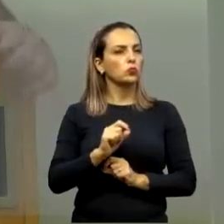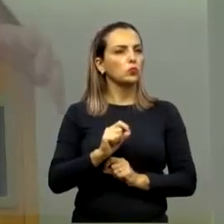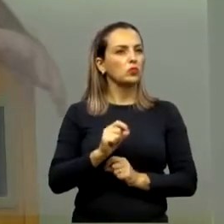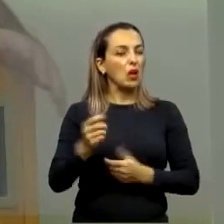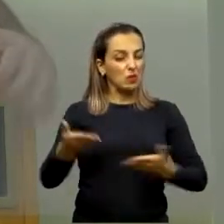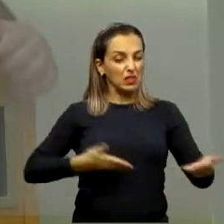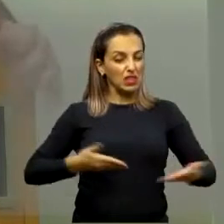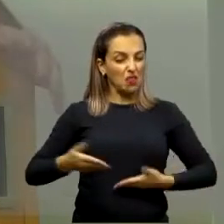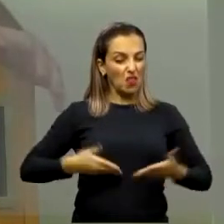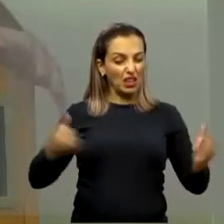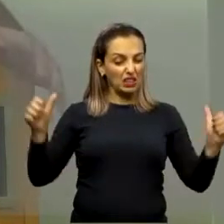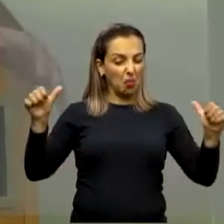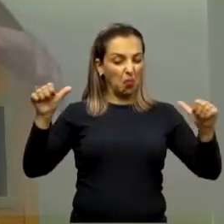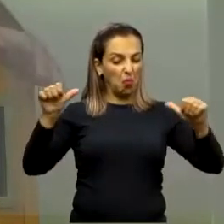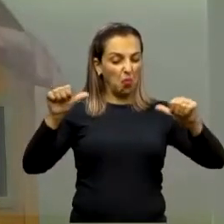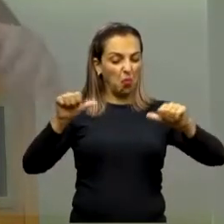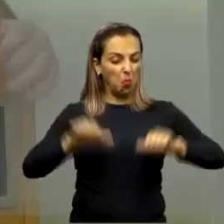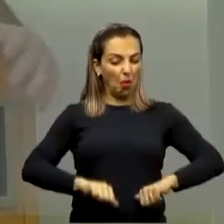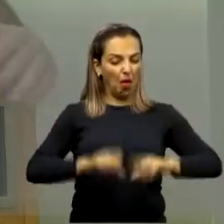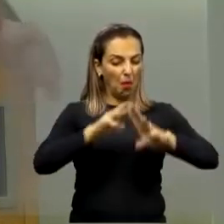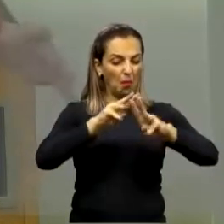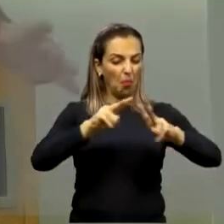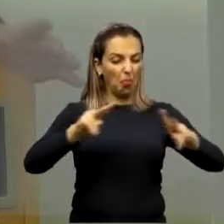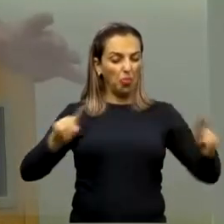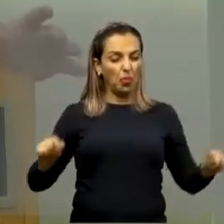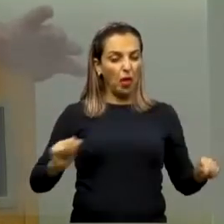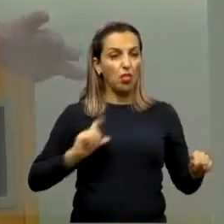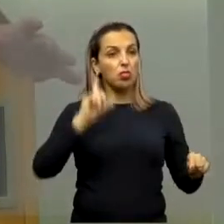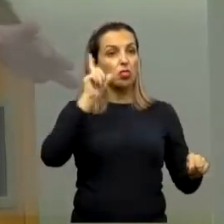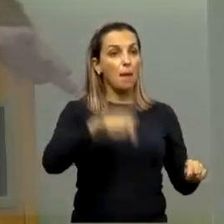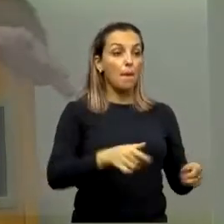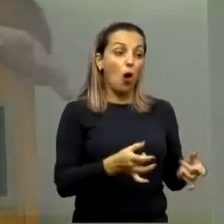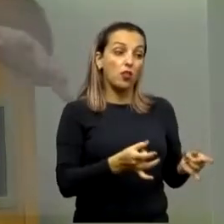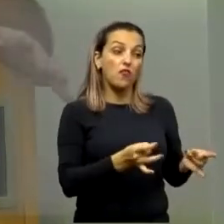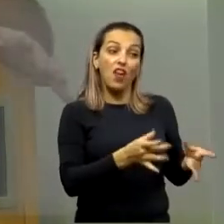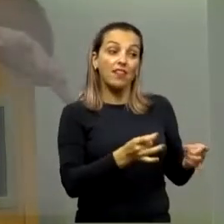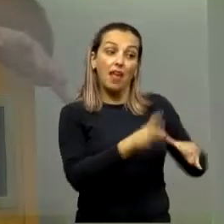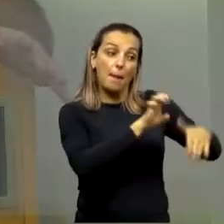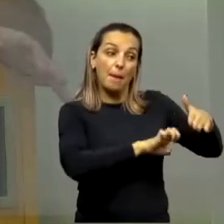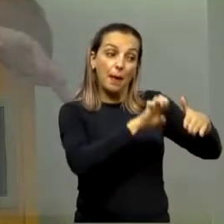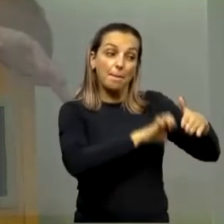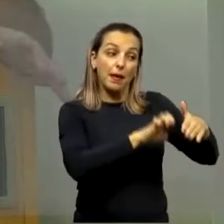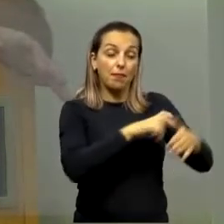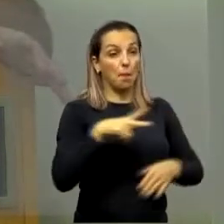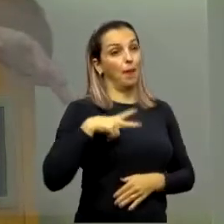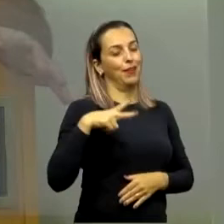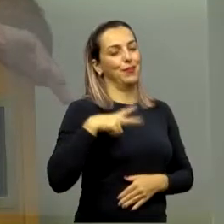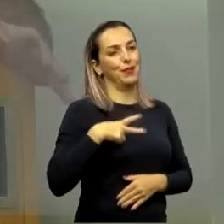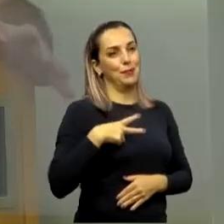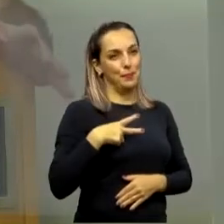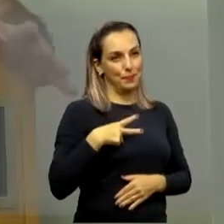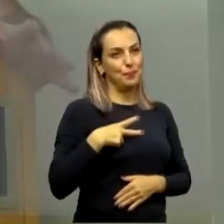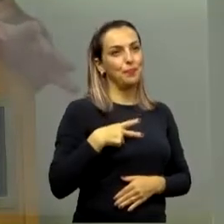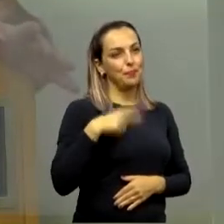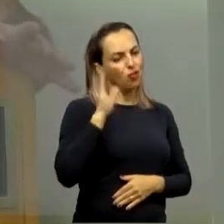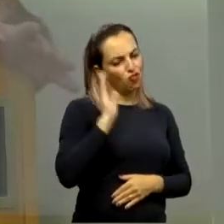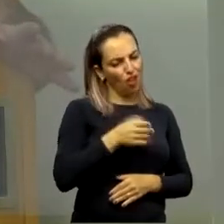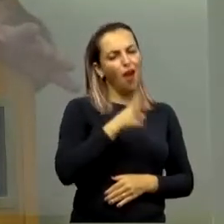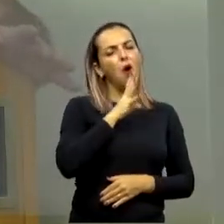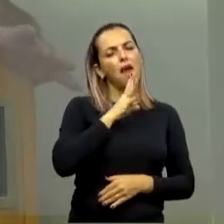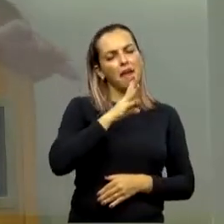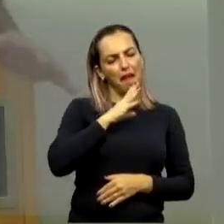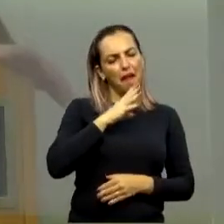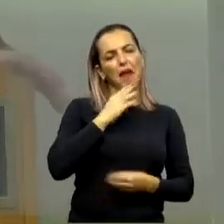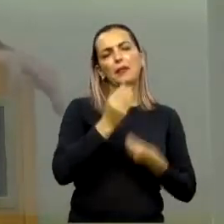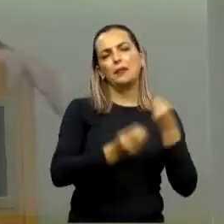precariza precariza precariza e depois você vende para o capital privado se você já conhece